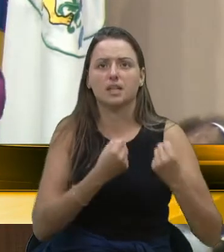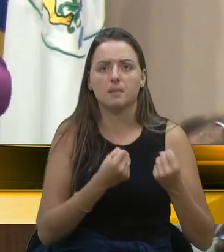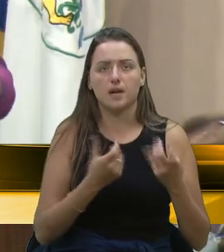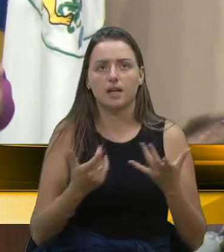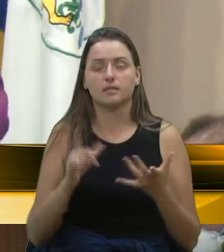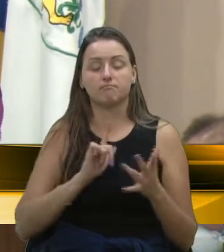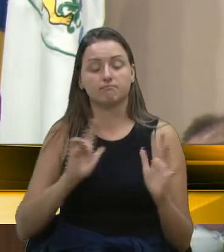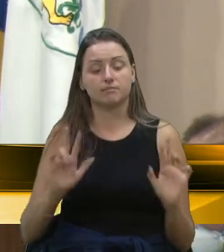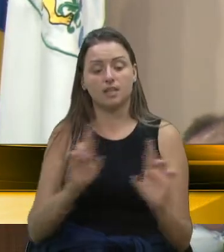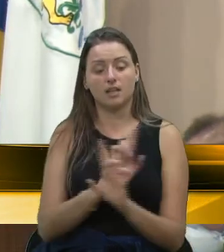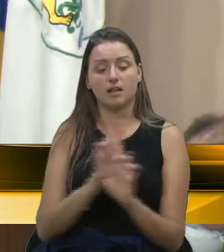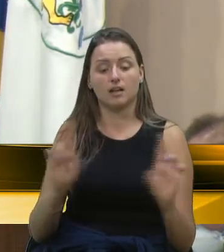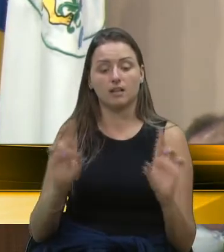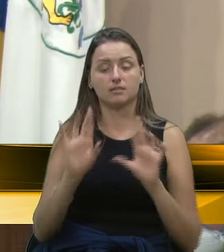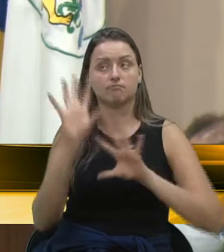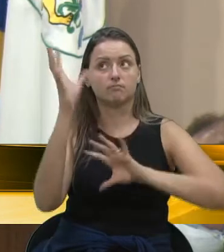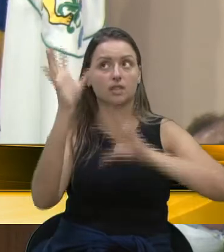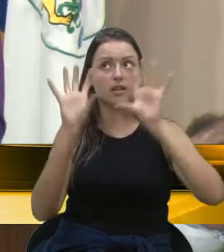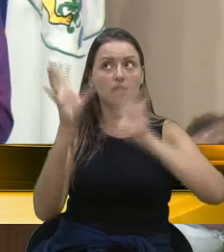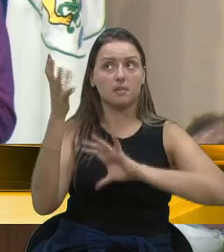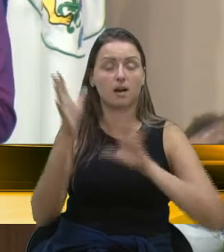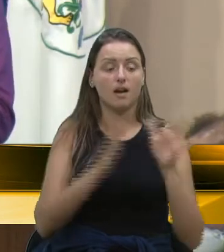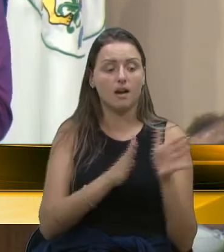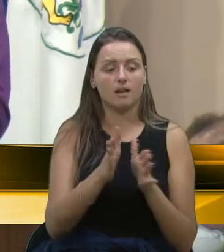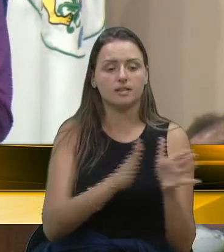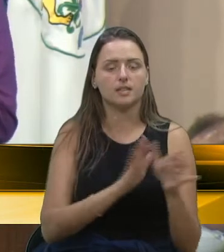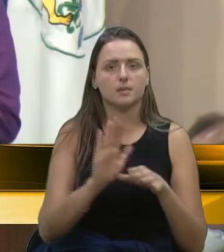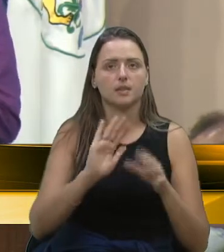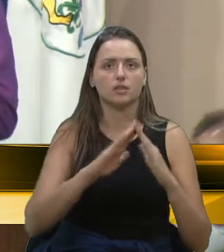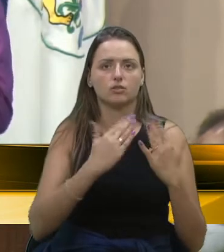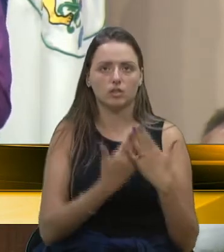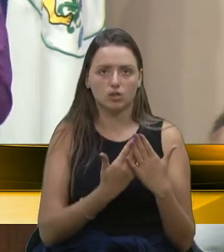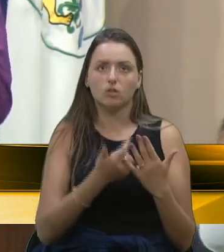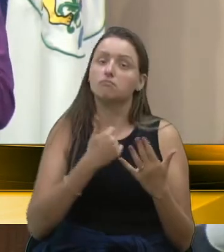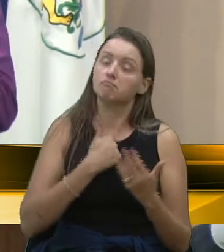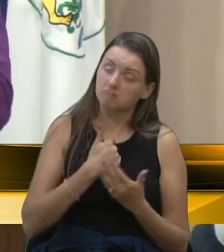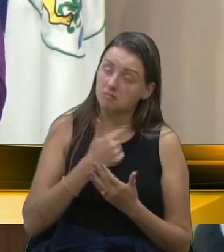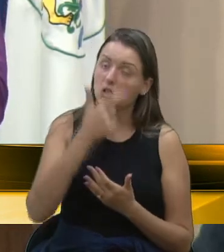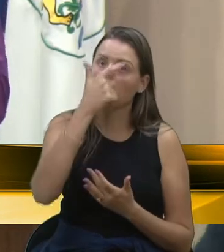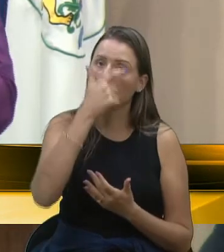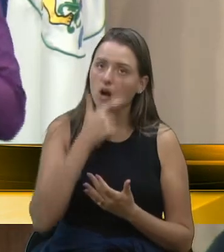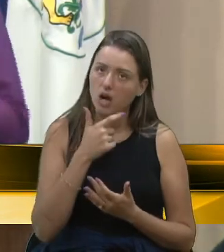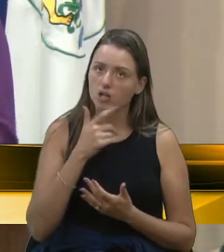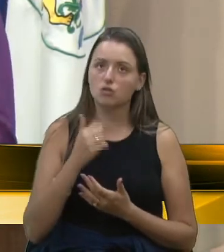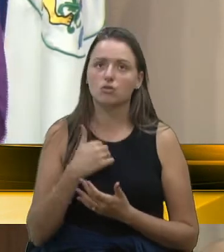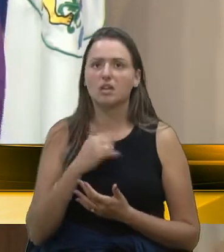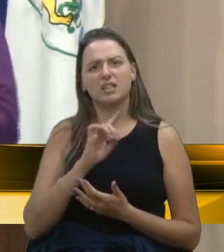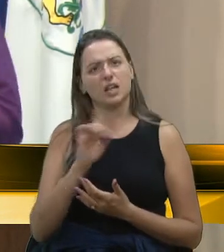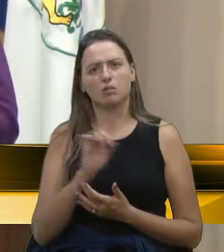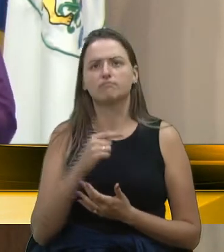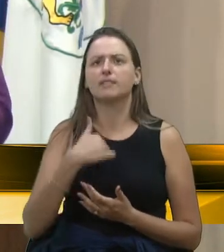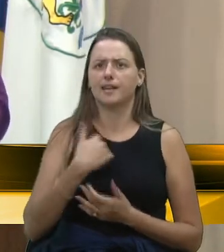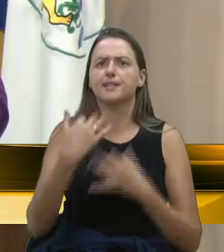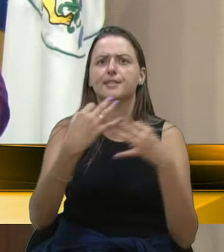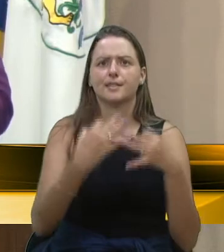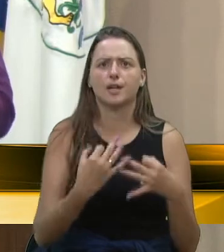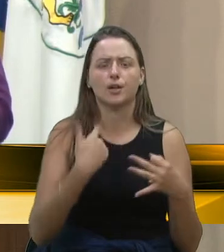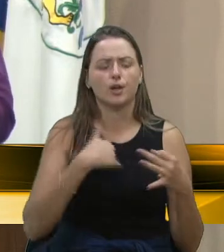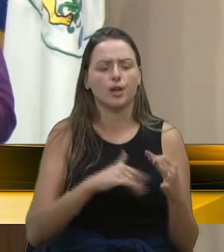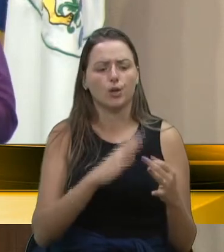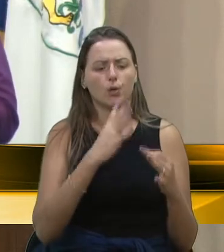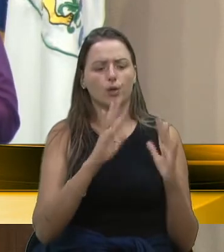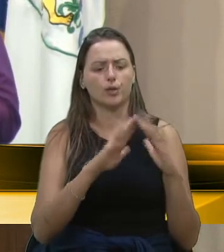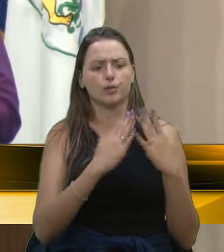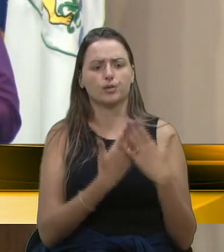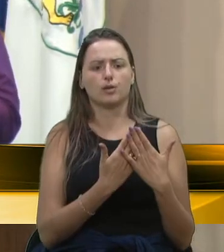com a questão do clima, do acesso à escola, e me parece de alguma forma que, aliás, me parece não, por conhecer a escola, sei